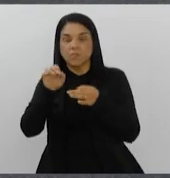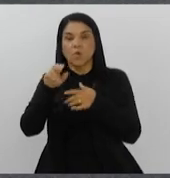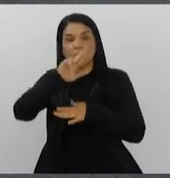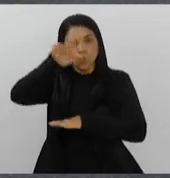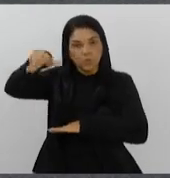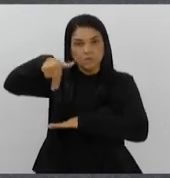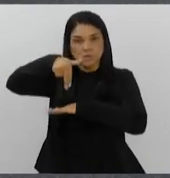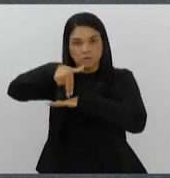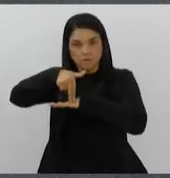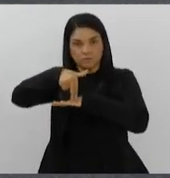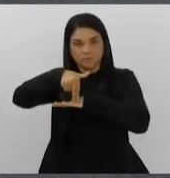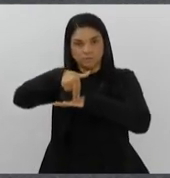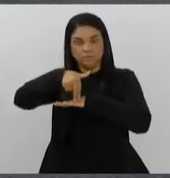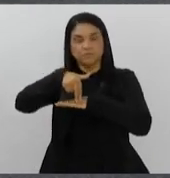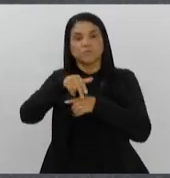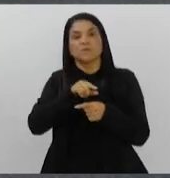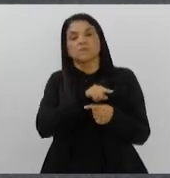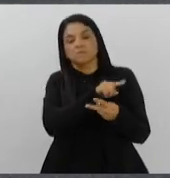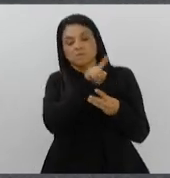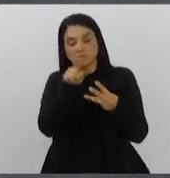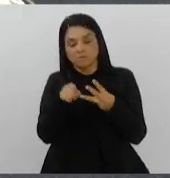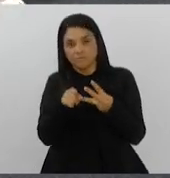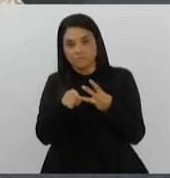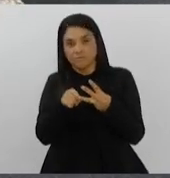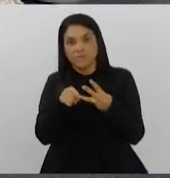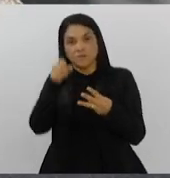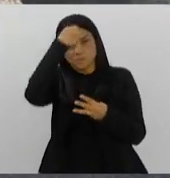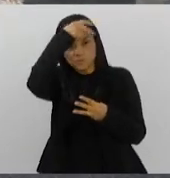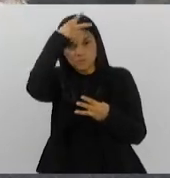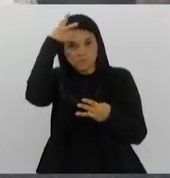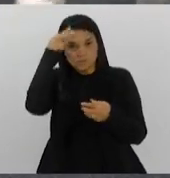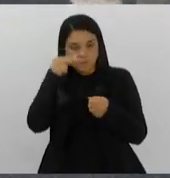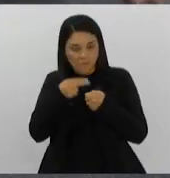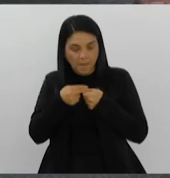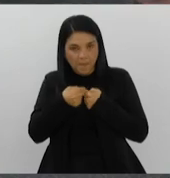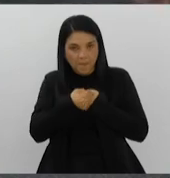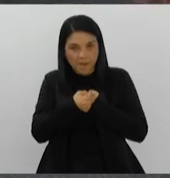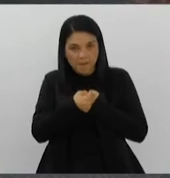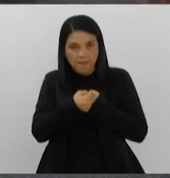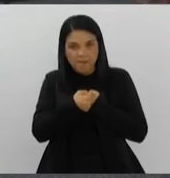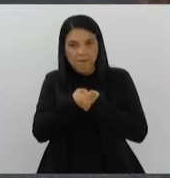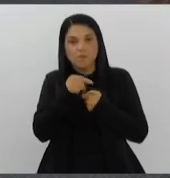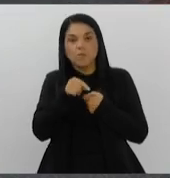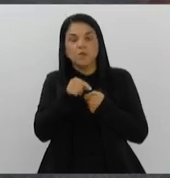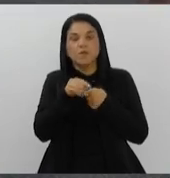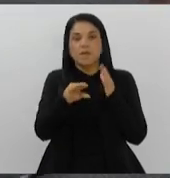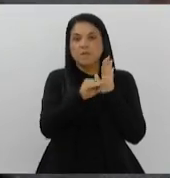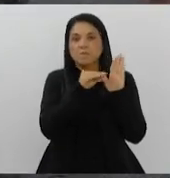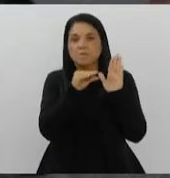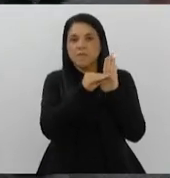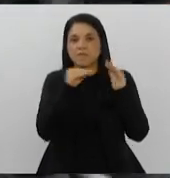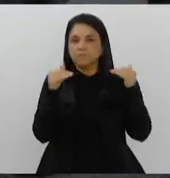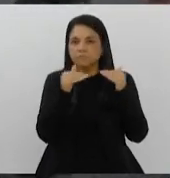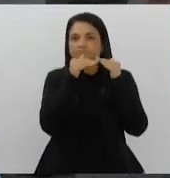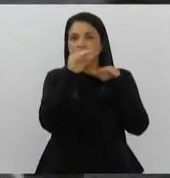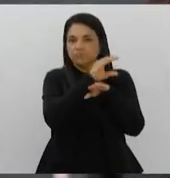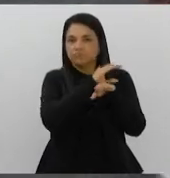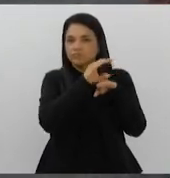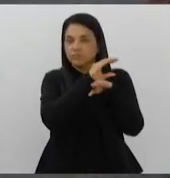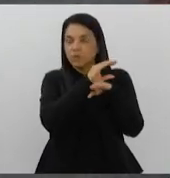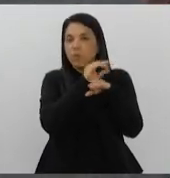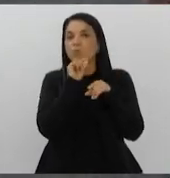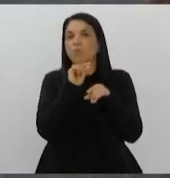ponta os municípios. Então, senhor presidente, o que deseja essa emenda constitucional é uma